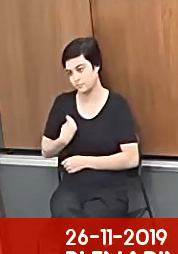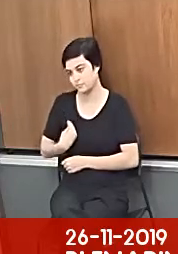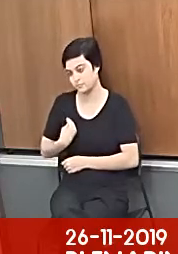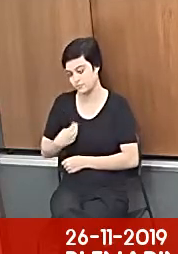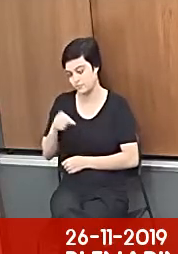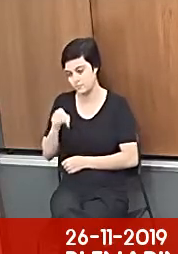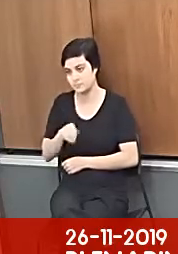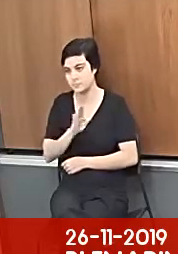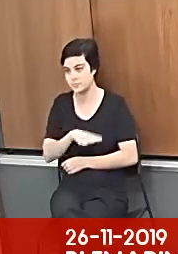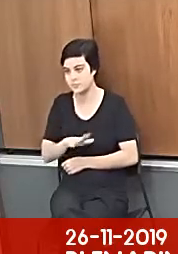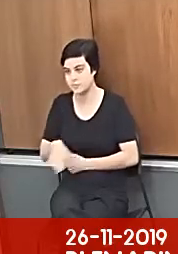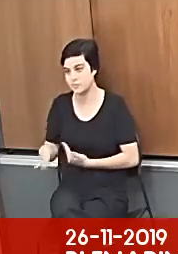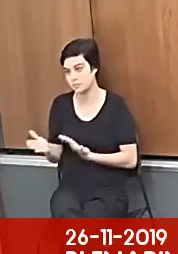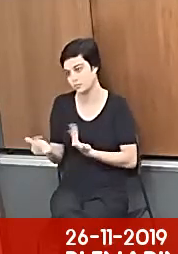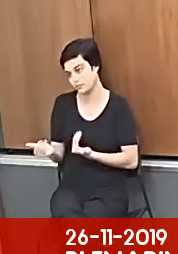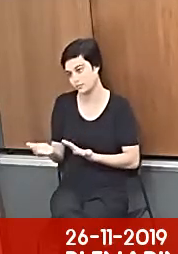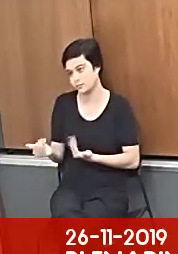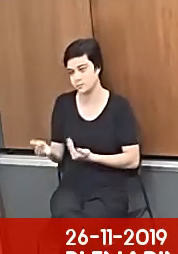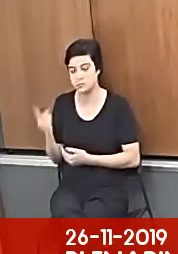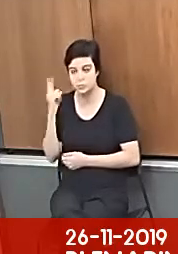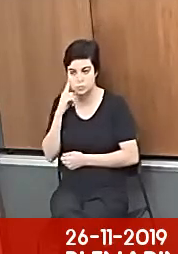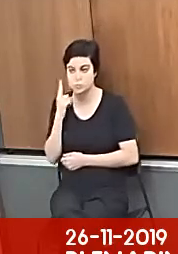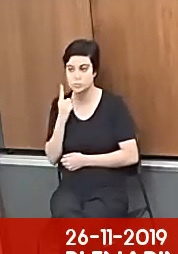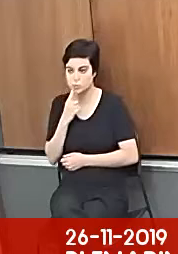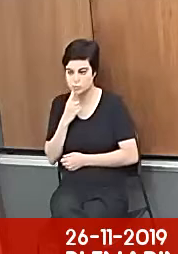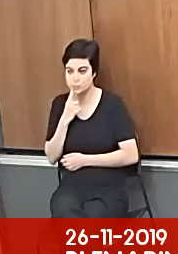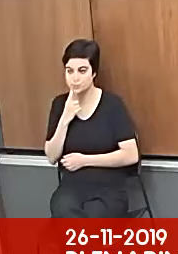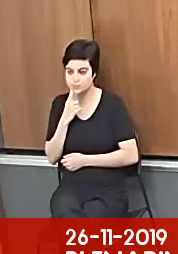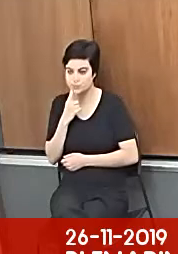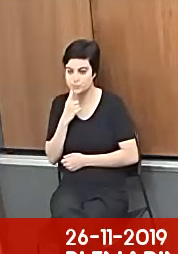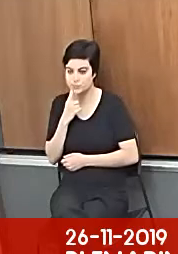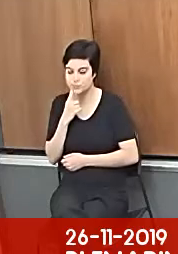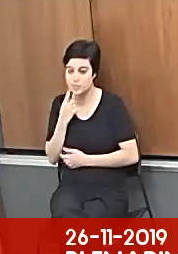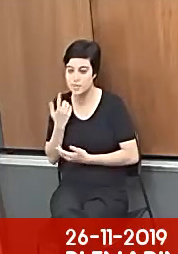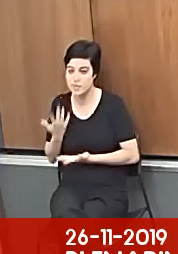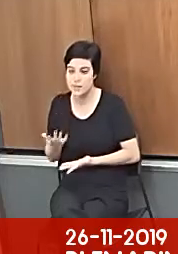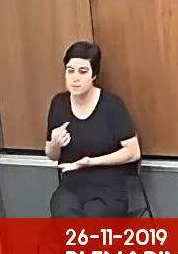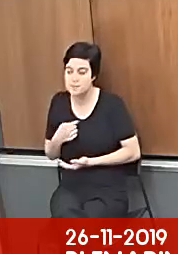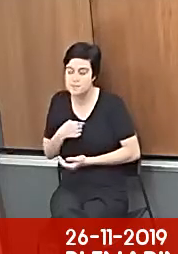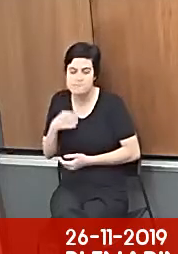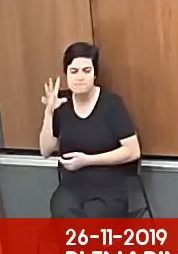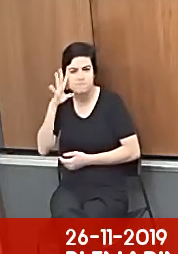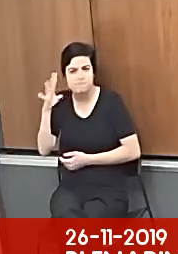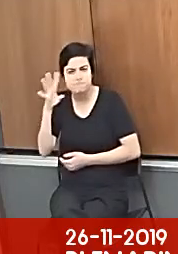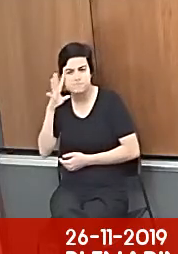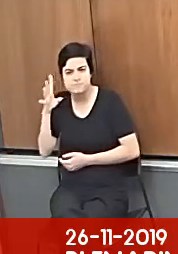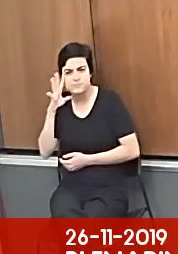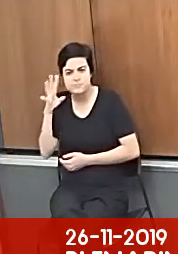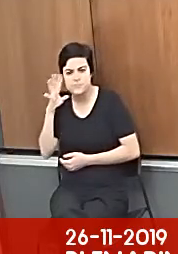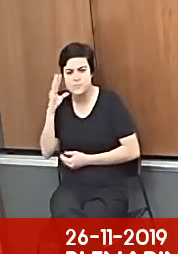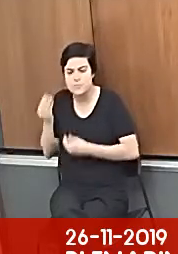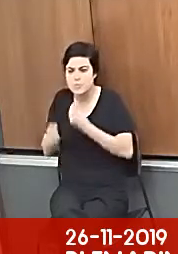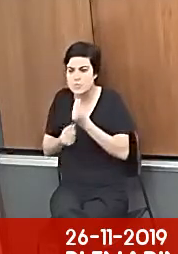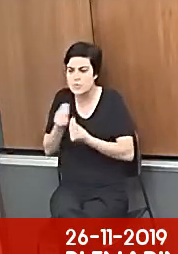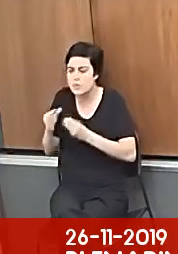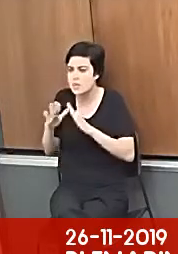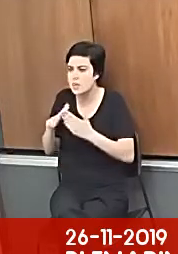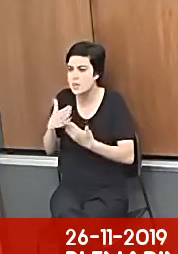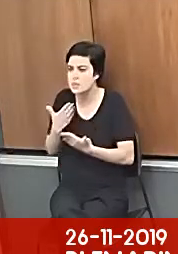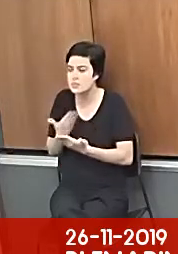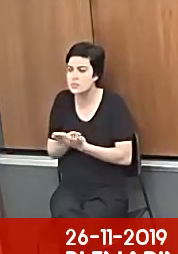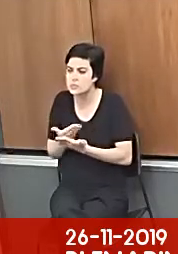de crianças e adolescentes surdos. E eu fico imaginando como que as